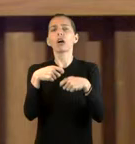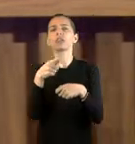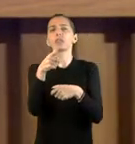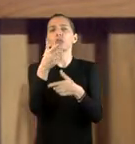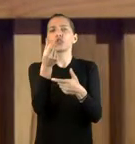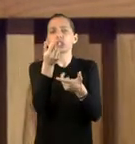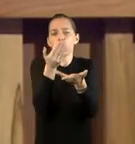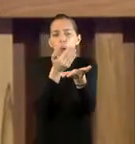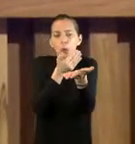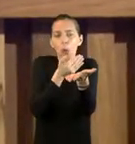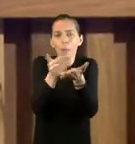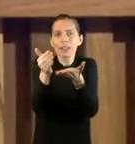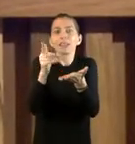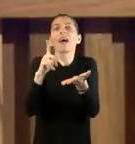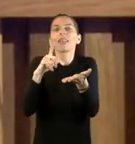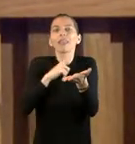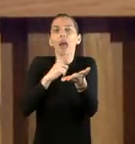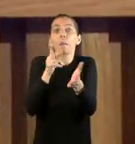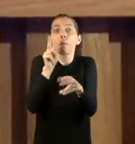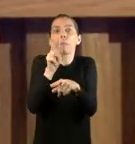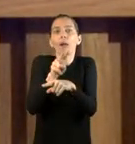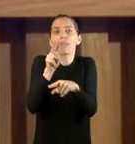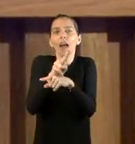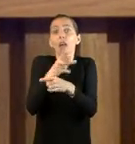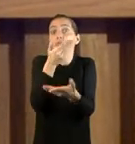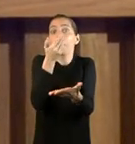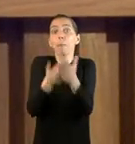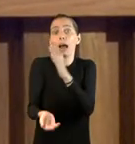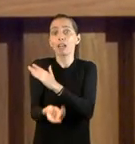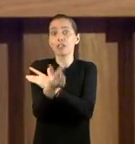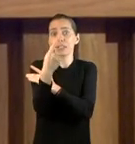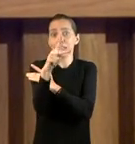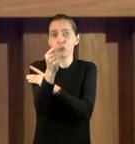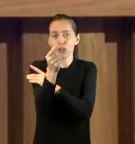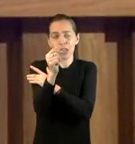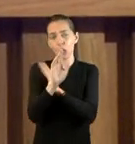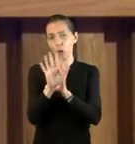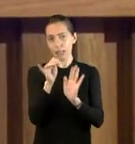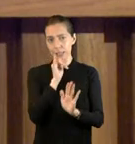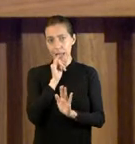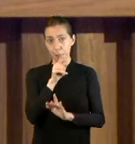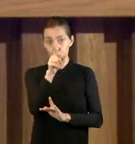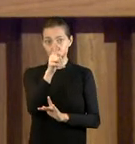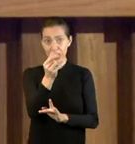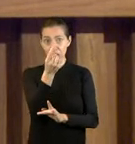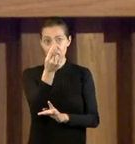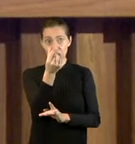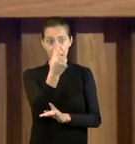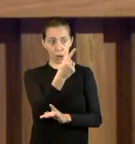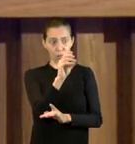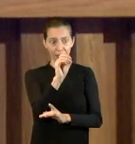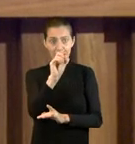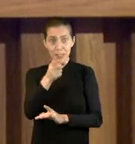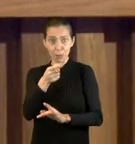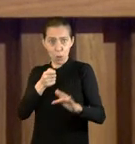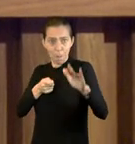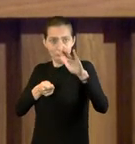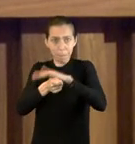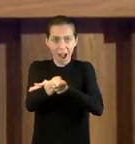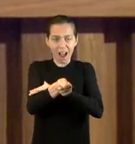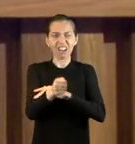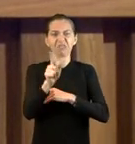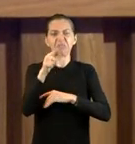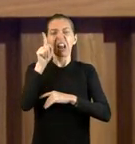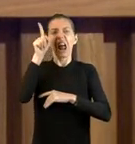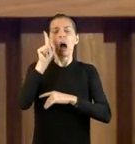inicial protegido. Então, o que acontece? Você investiu 10 mil, você quer correr o risco de uma bolsa americana. Ah,